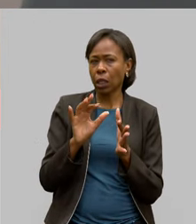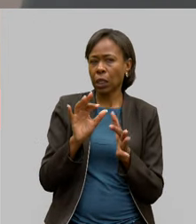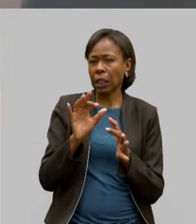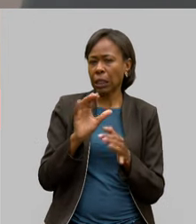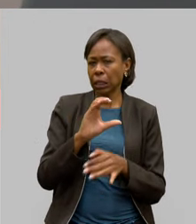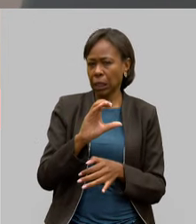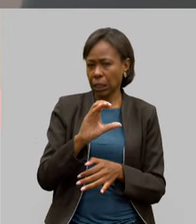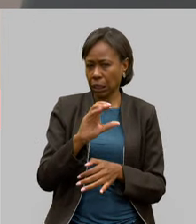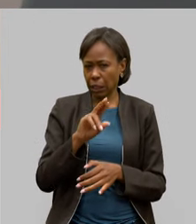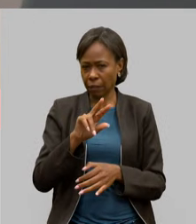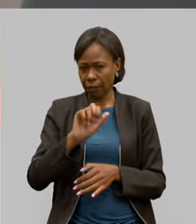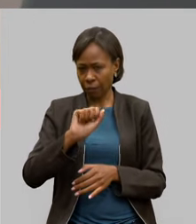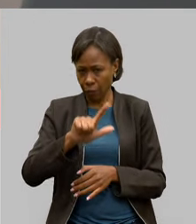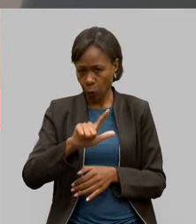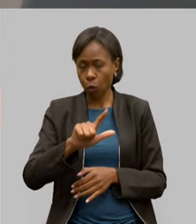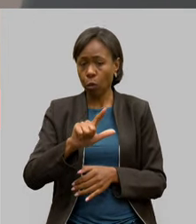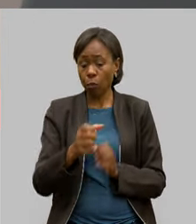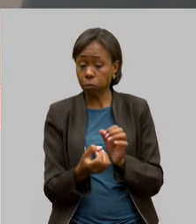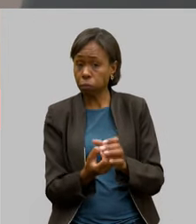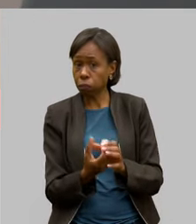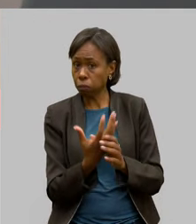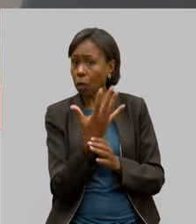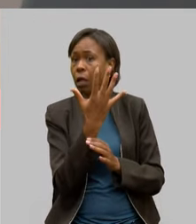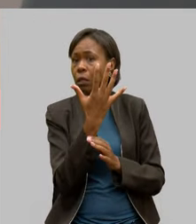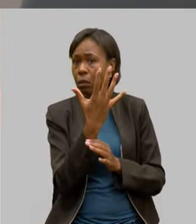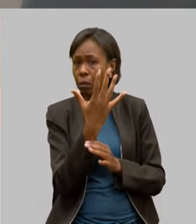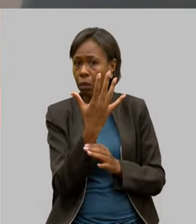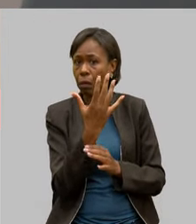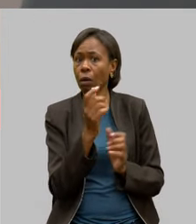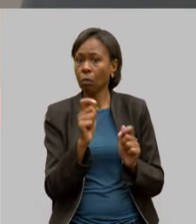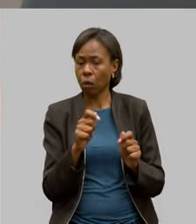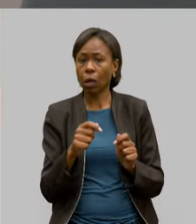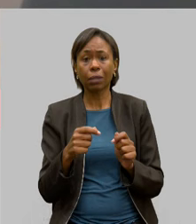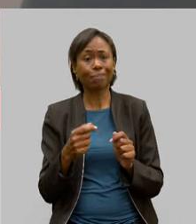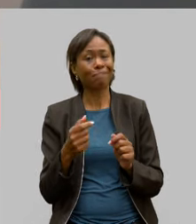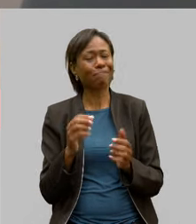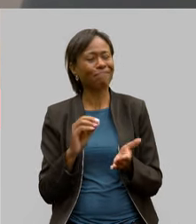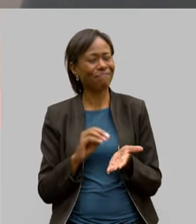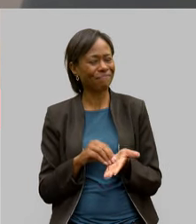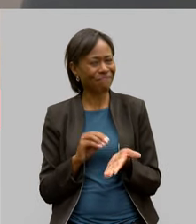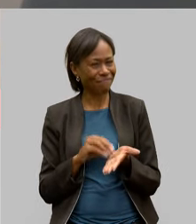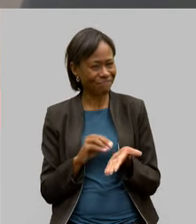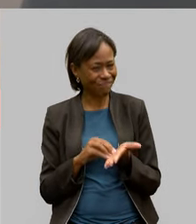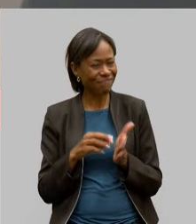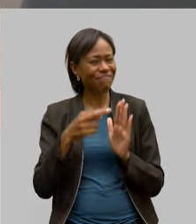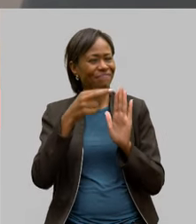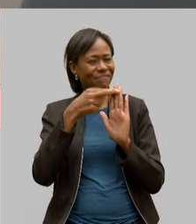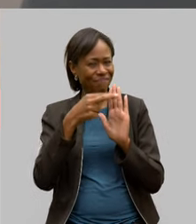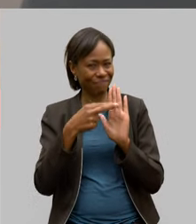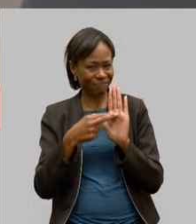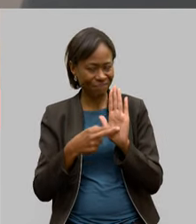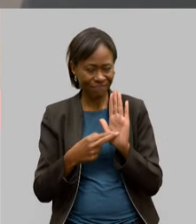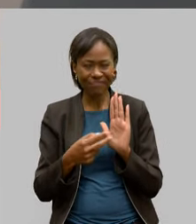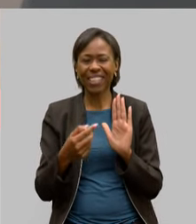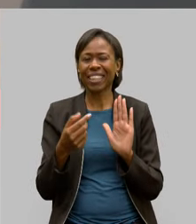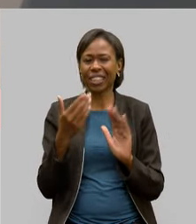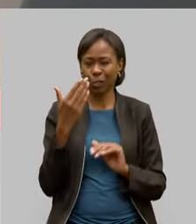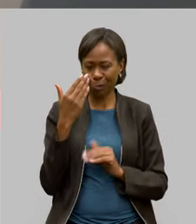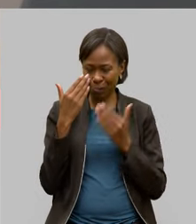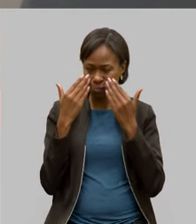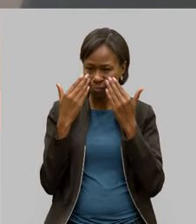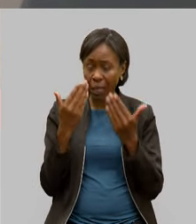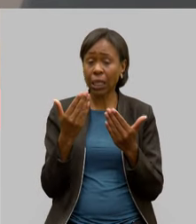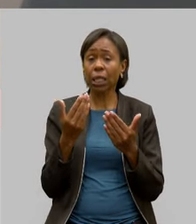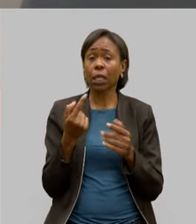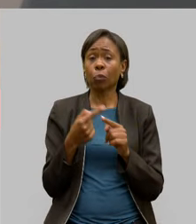inclusive isso é algo interessante porque mostra uma lacuna regulamentar mostra que ao ter o judiciário fornecendo